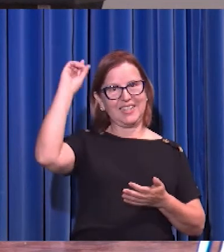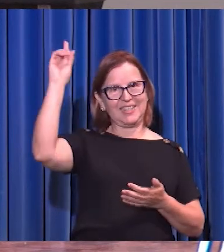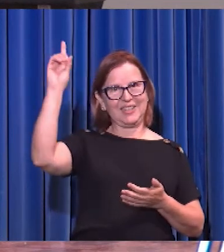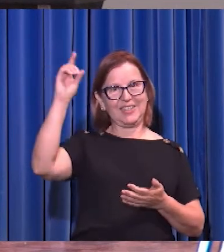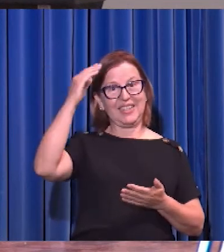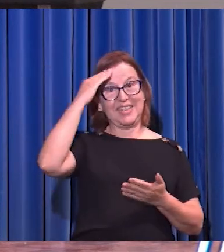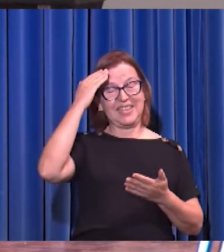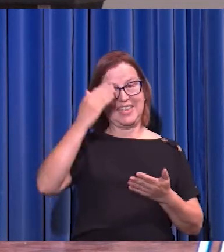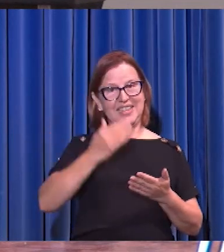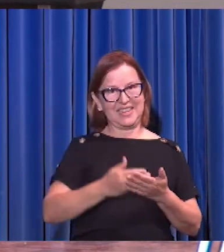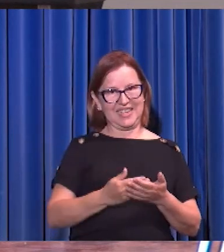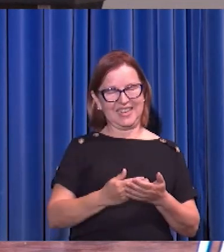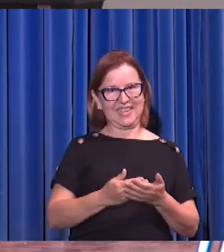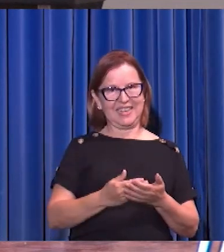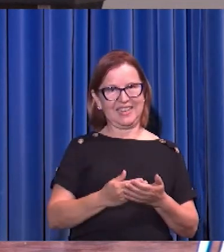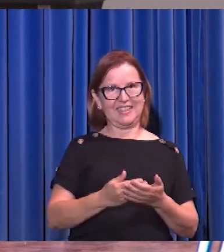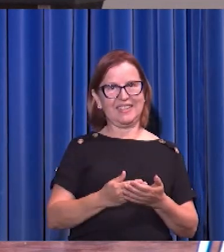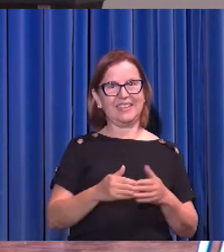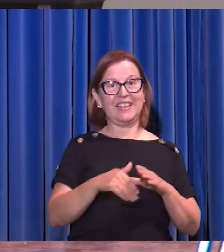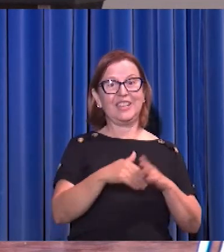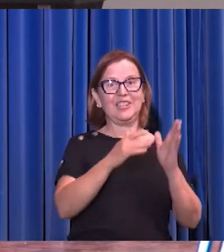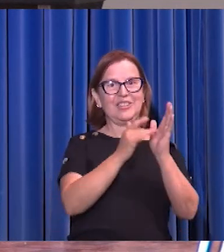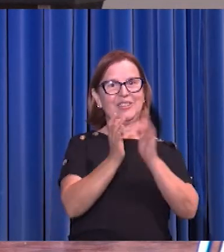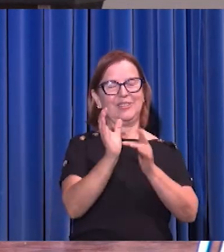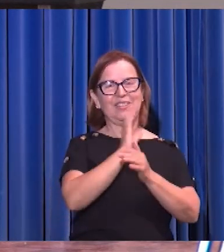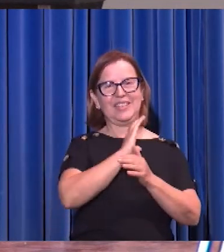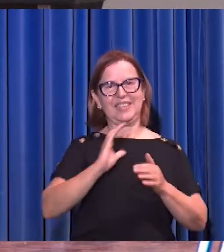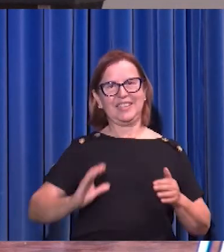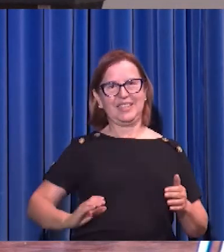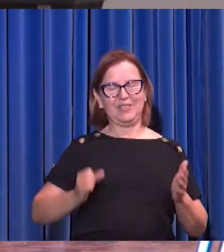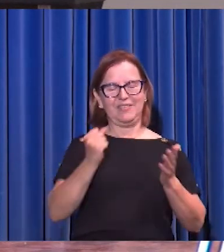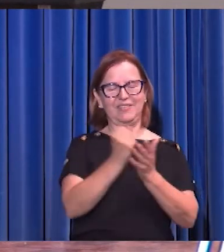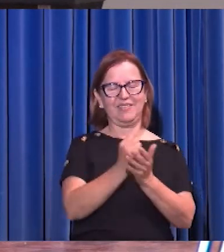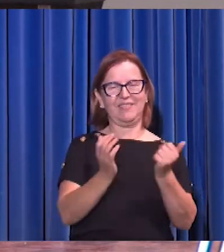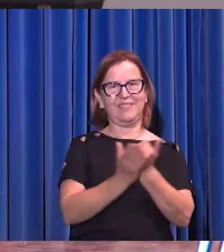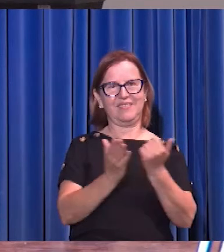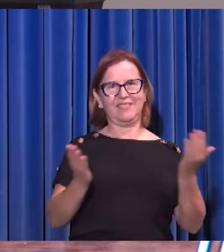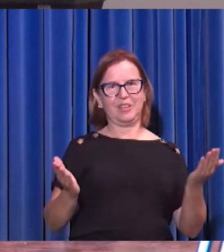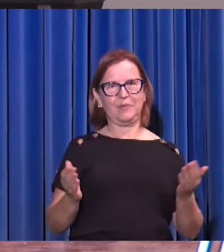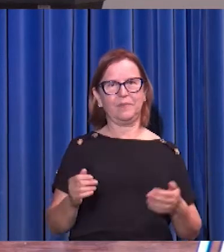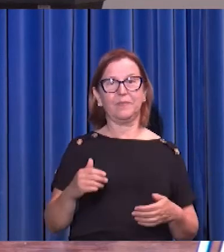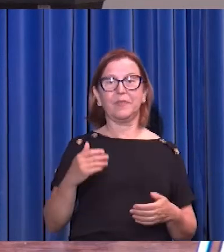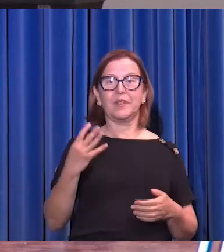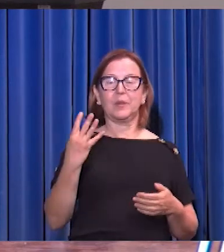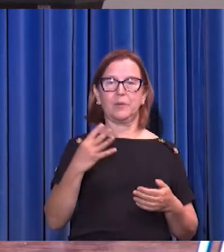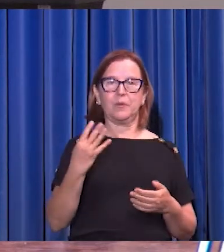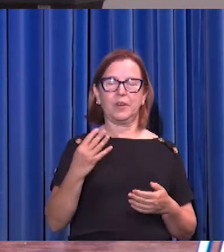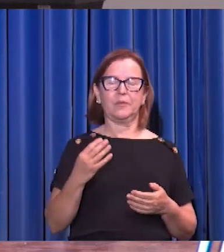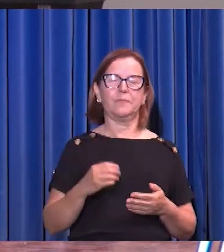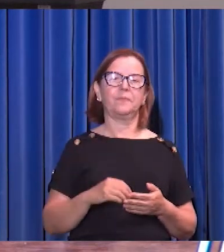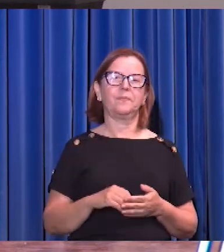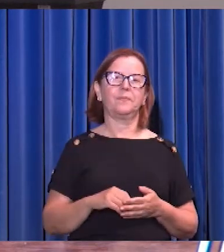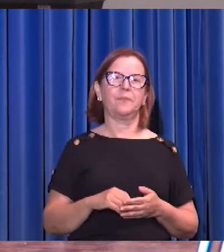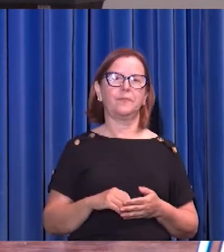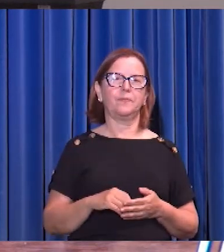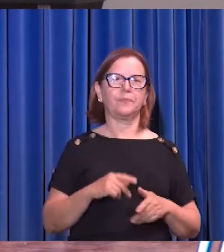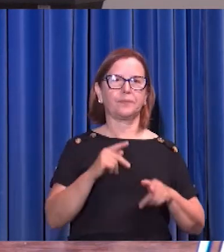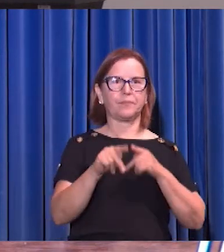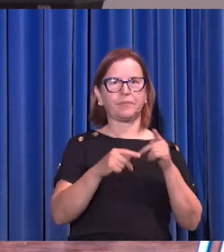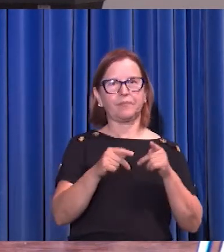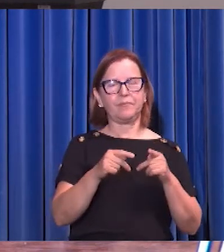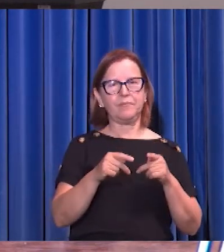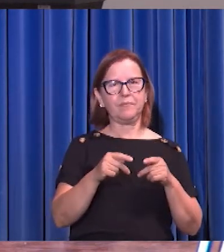mediante a fé em Jesus Cristo e este crucificado. Quarto método, são 5. As pessoas que